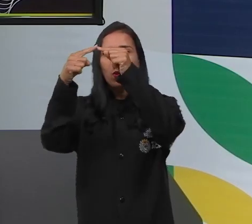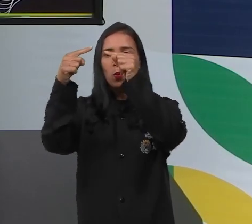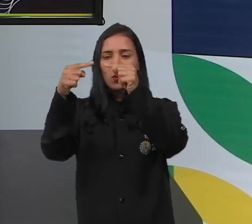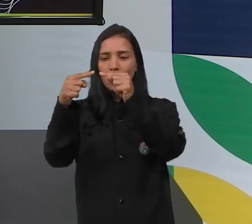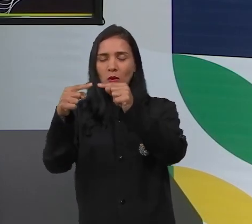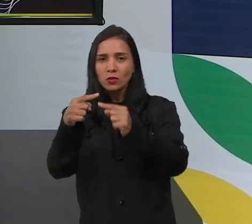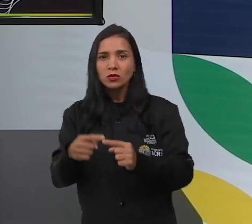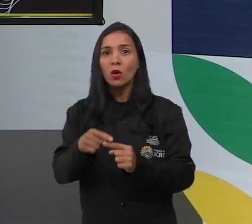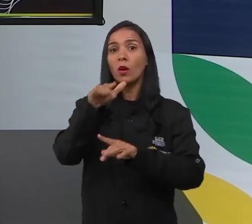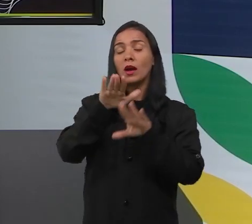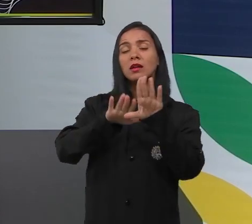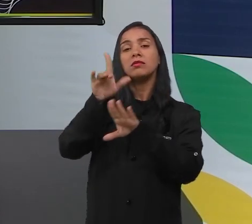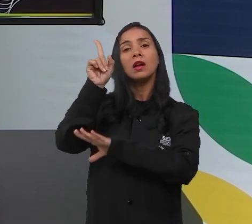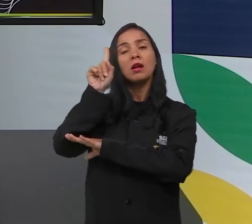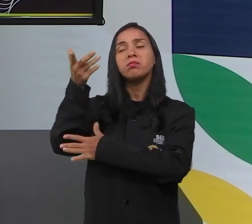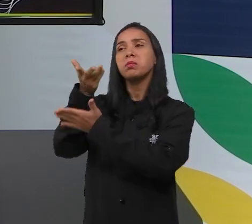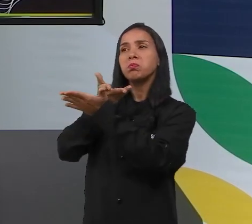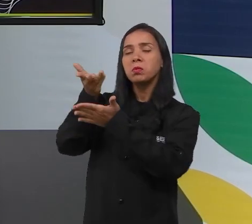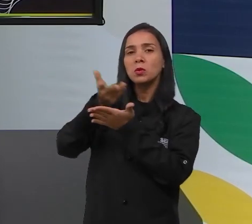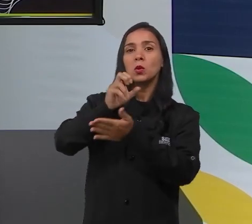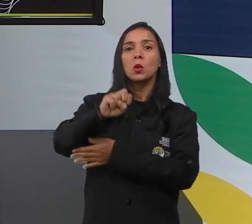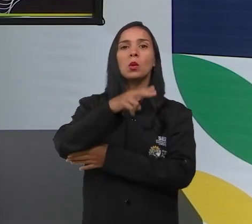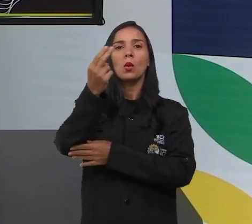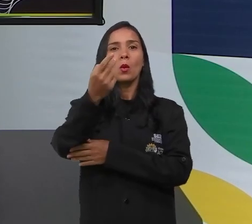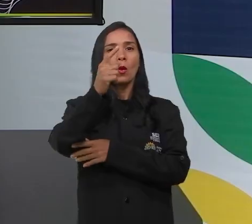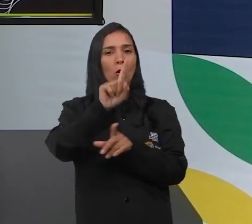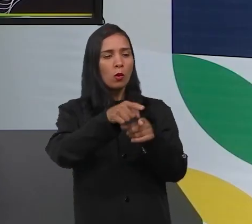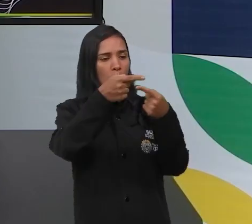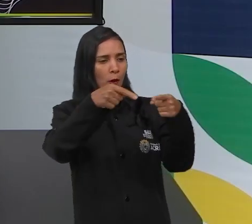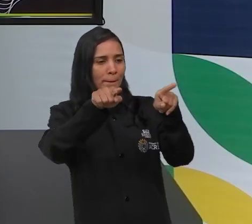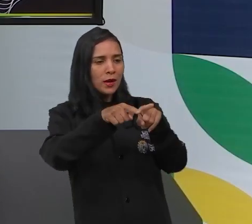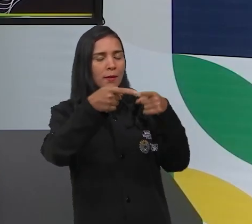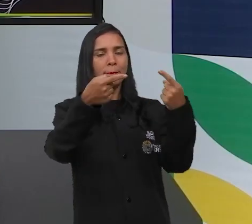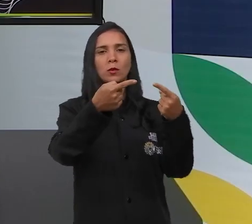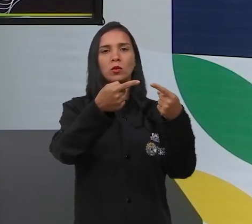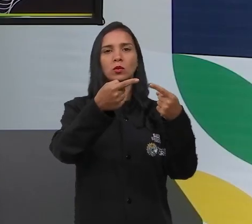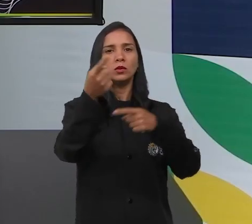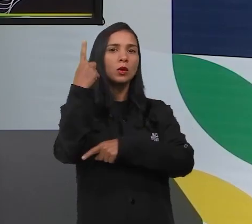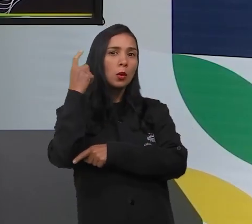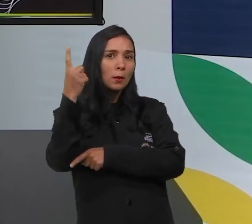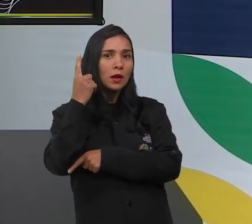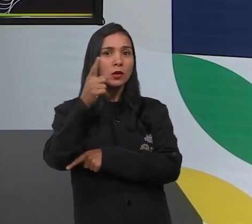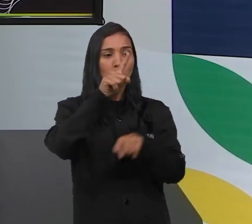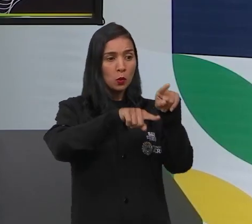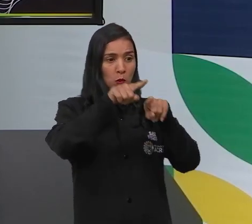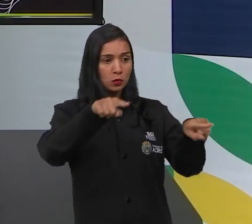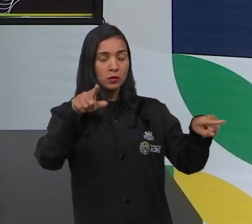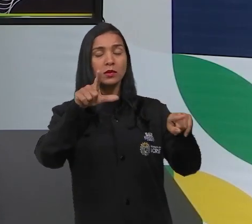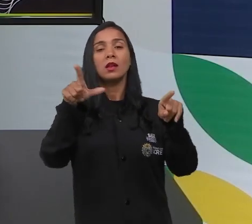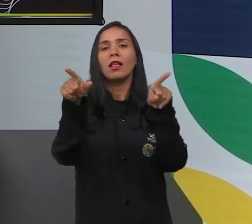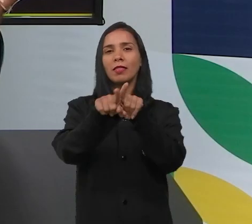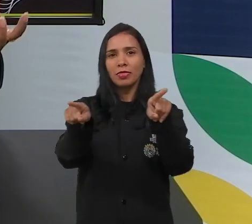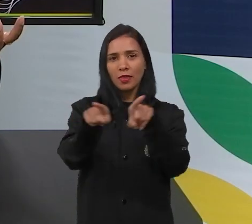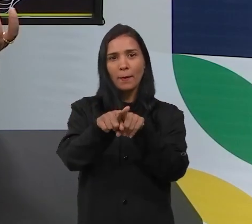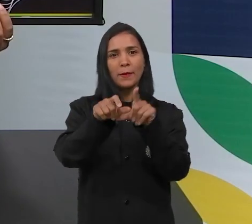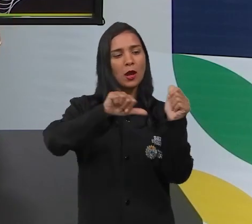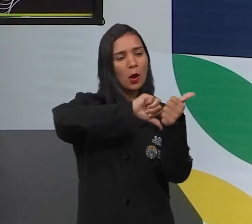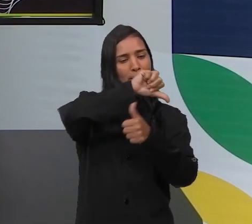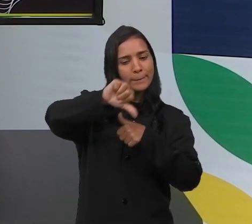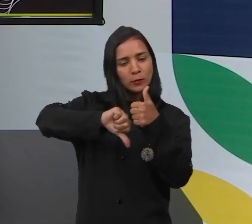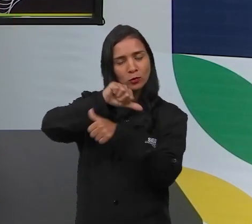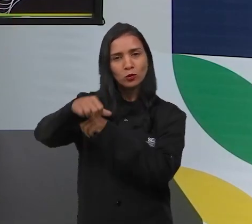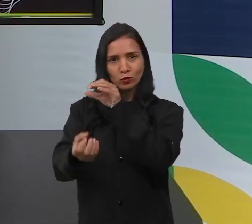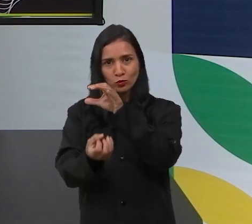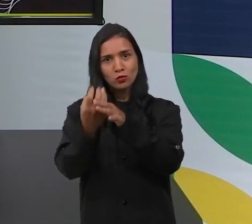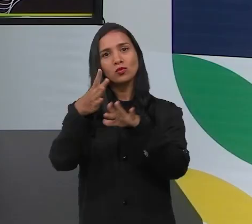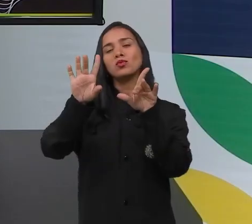do cotidiano quanto os sons dos instrumentos, eles também são formados por alguns ingredientes que os formam para que